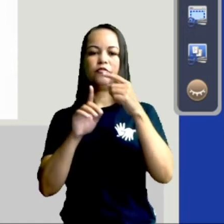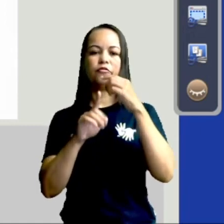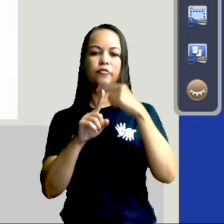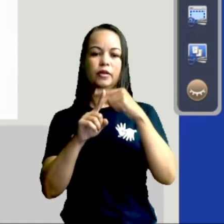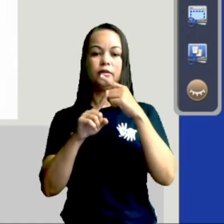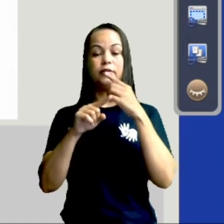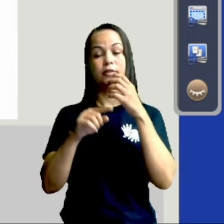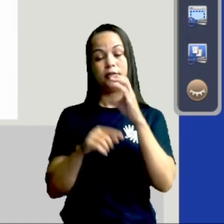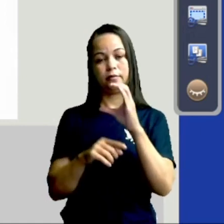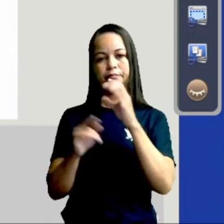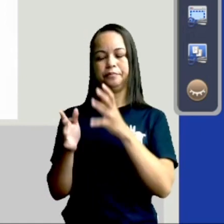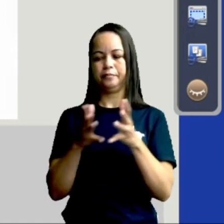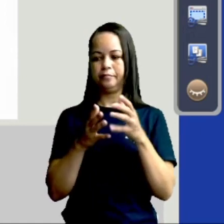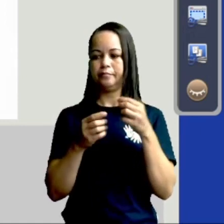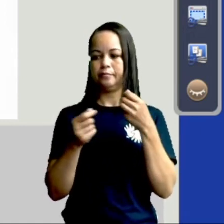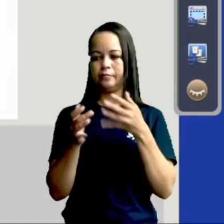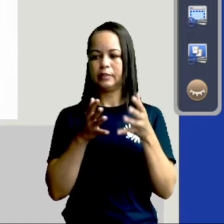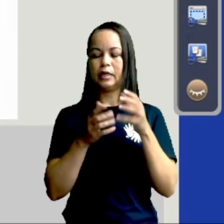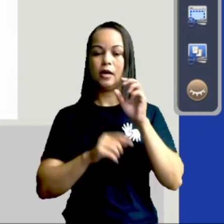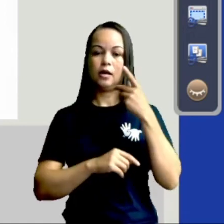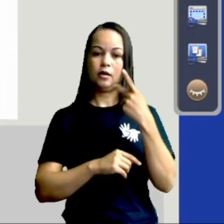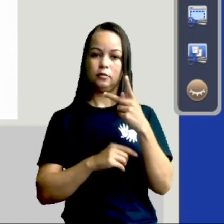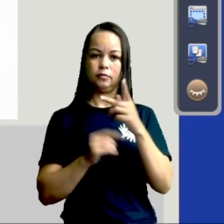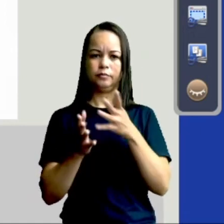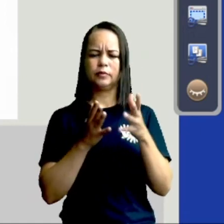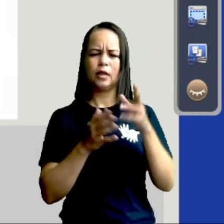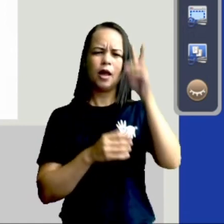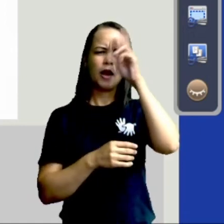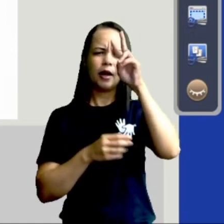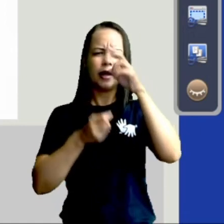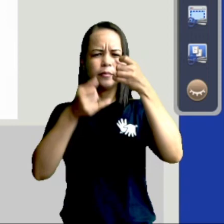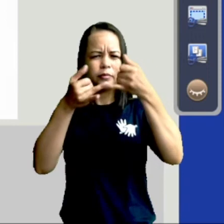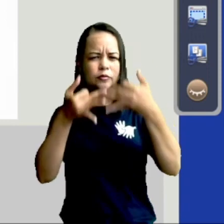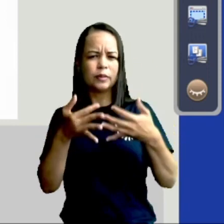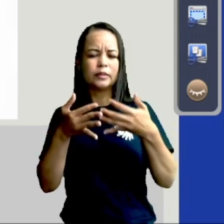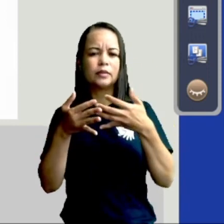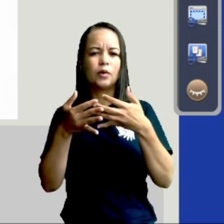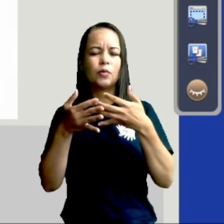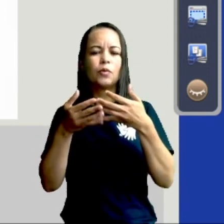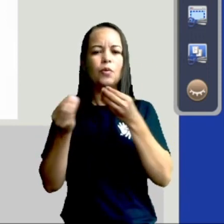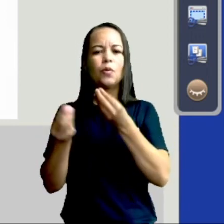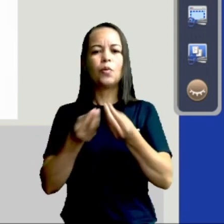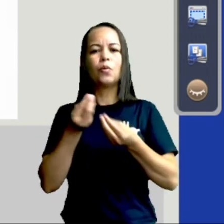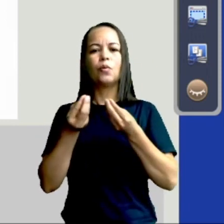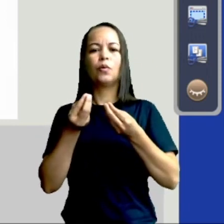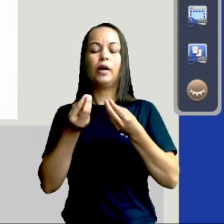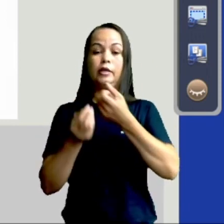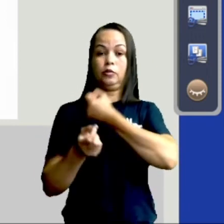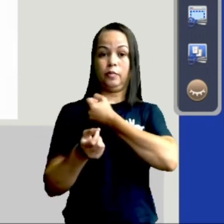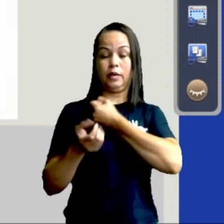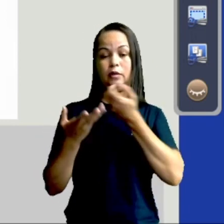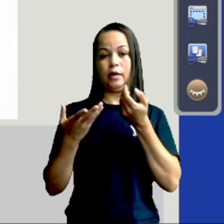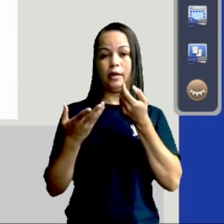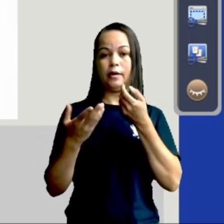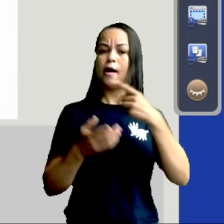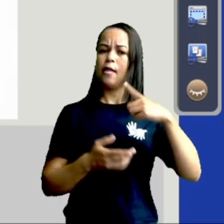resolver esta expressão. Gente, lembra que numa expressão numérica existe